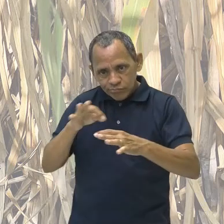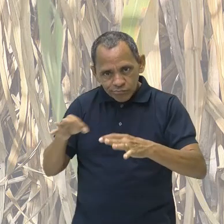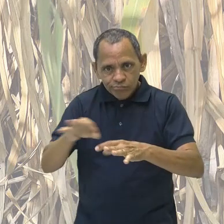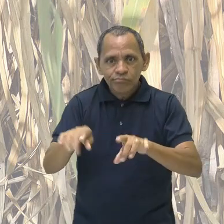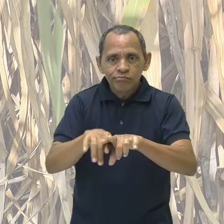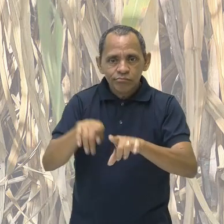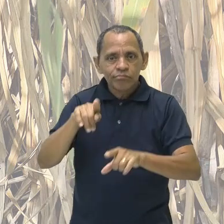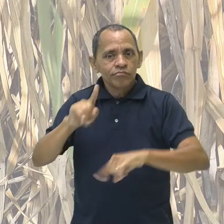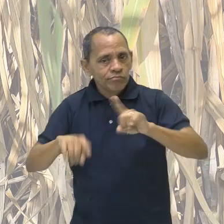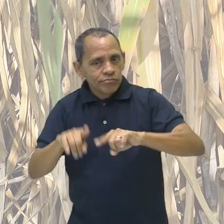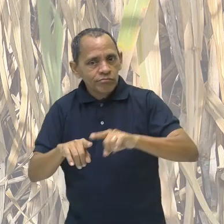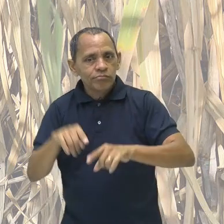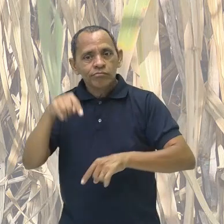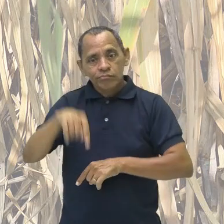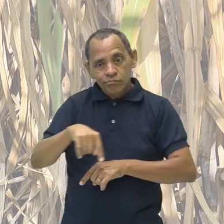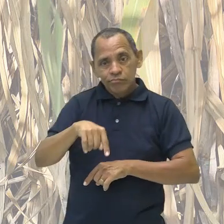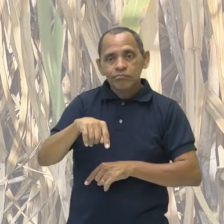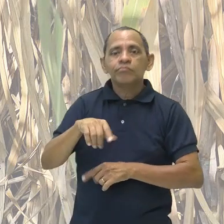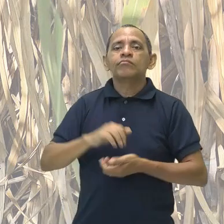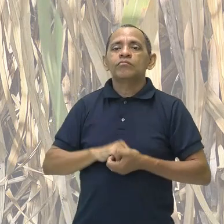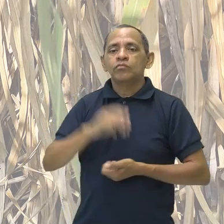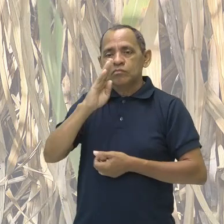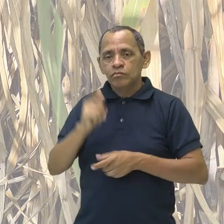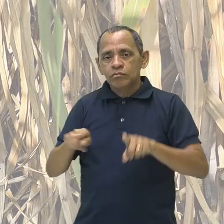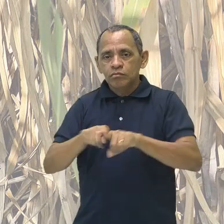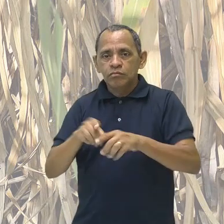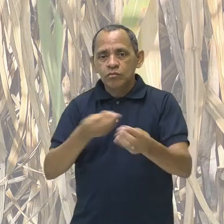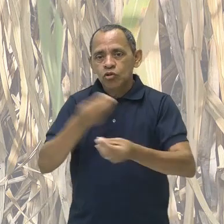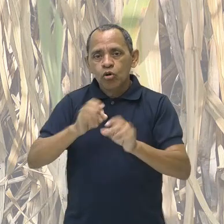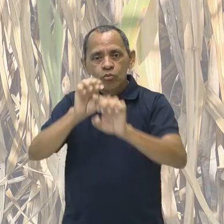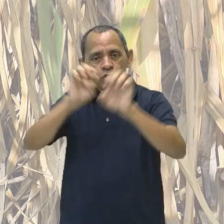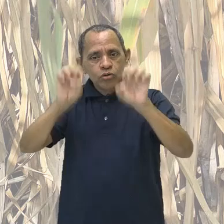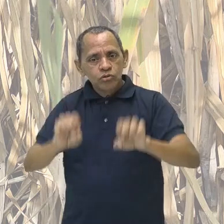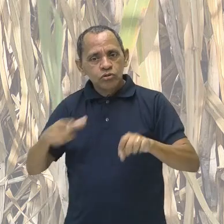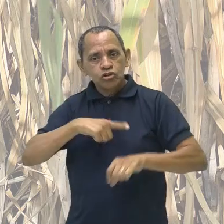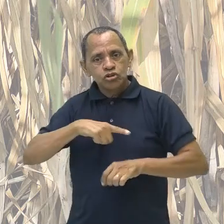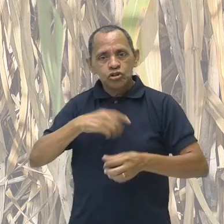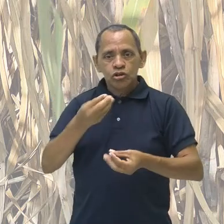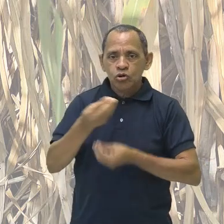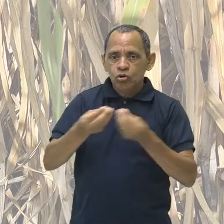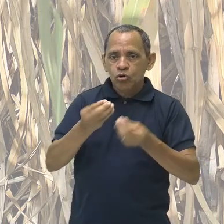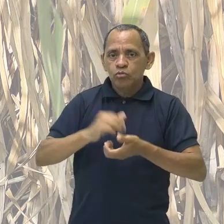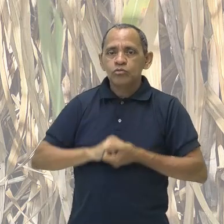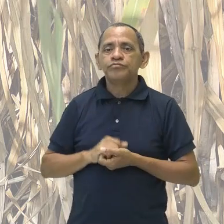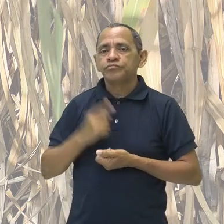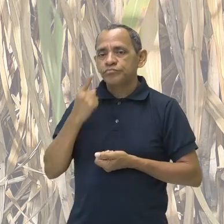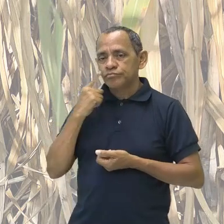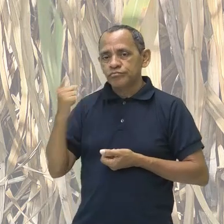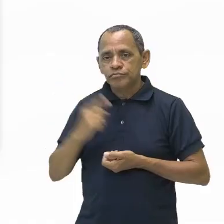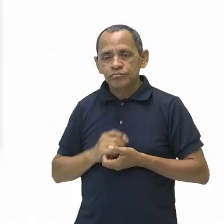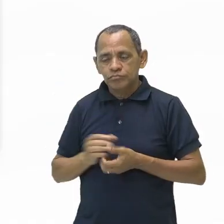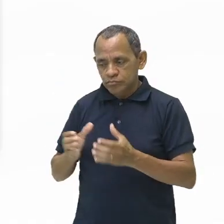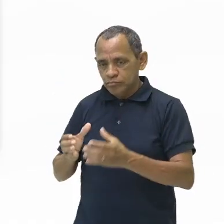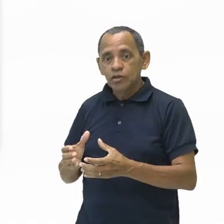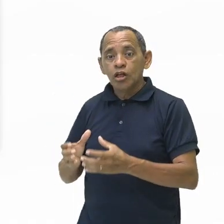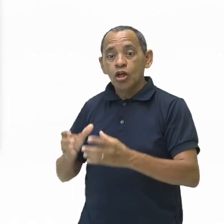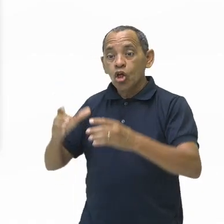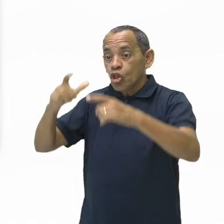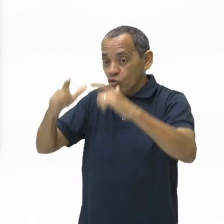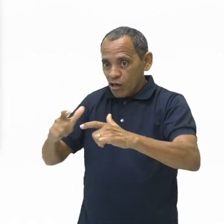era a estrutura da unidade de produção da cana-de-açúcar, que nós conhecemos como engenho de açúcar. Olhem